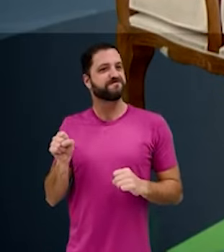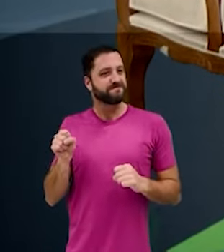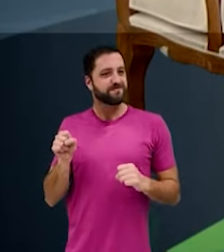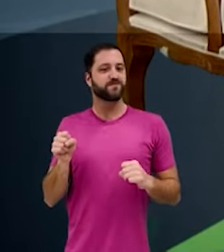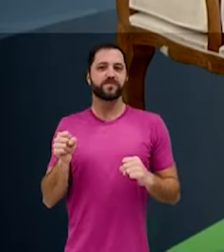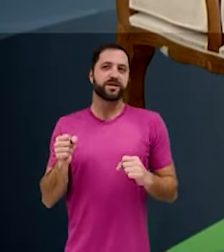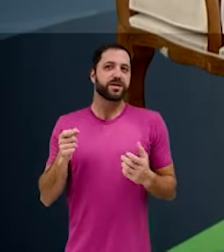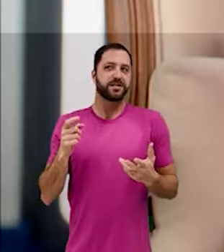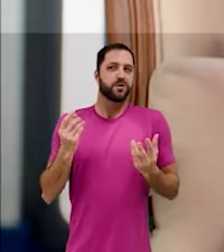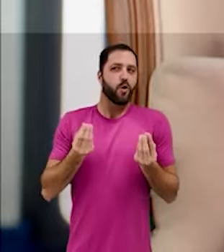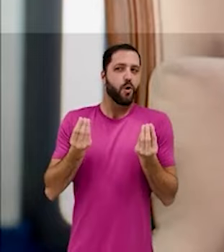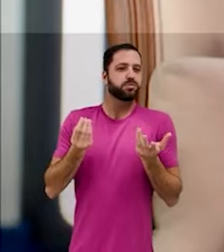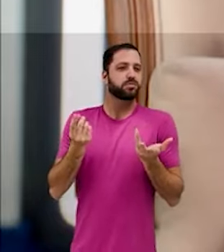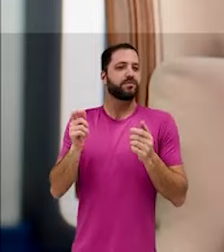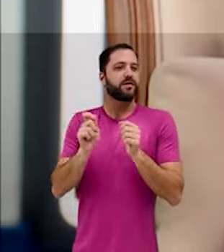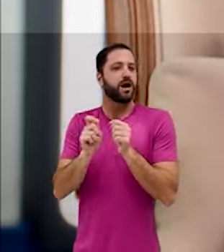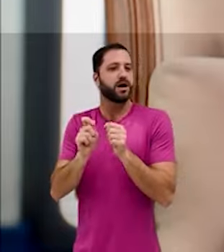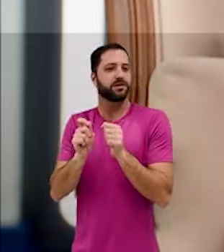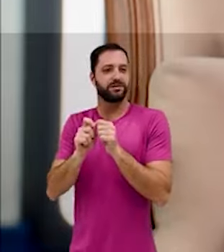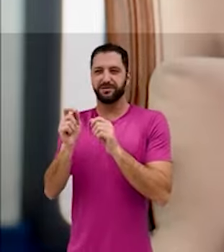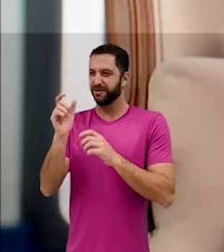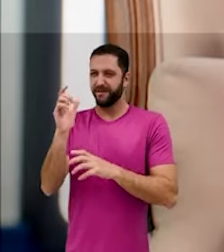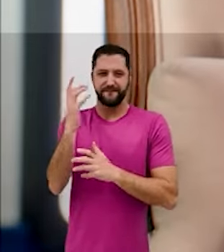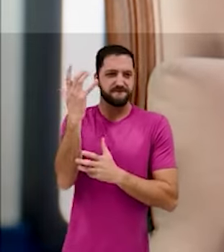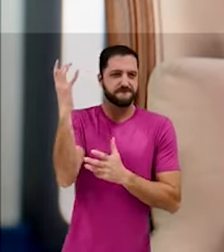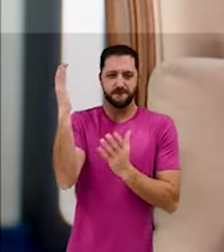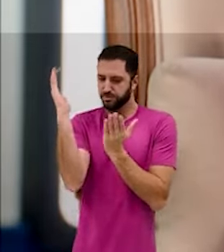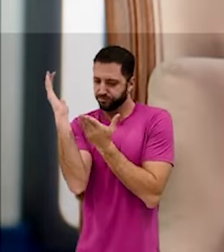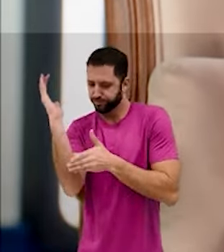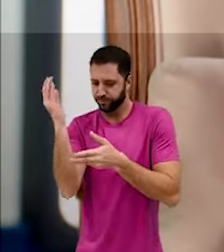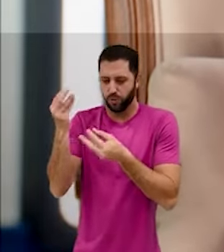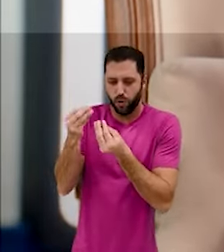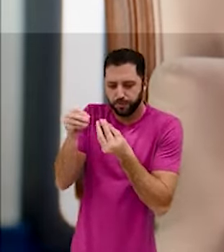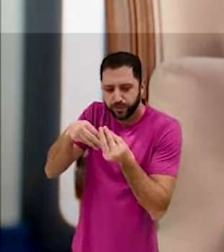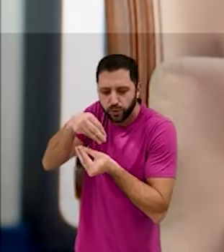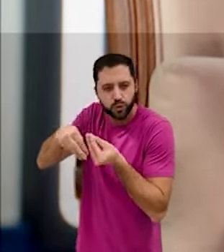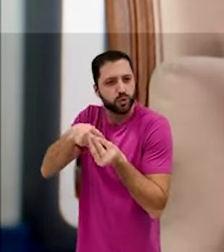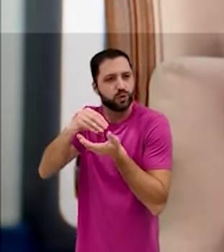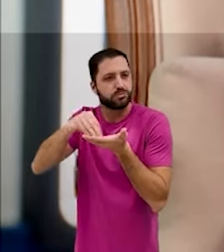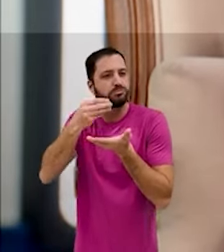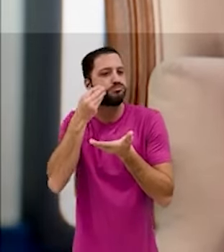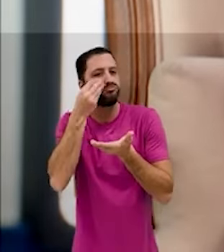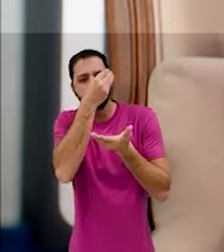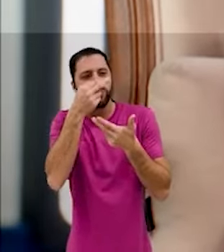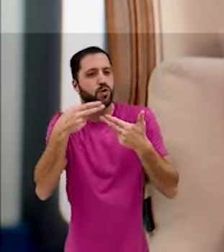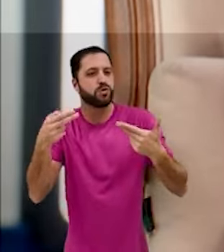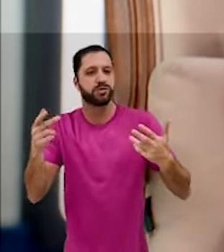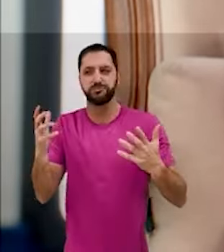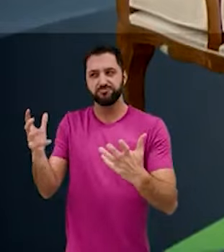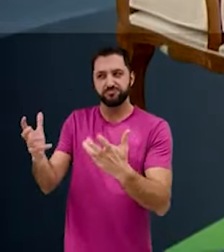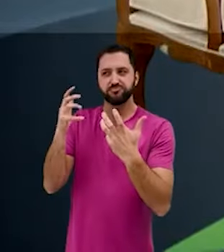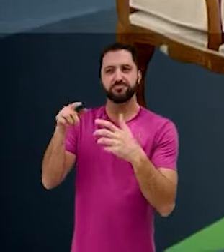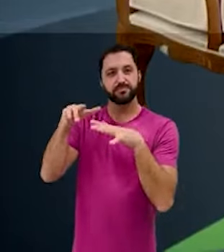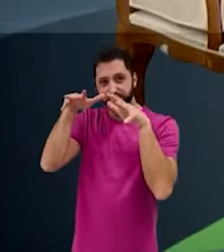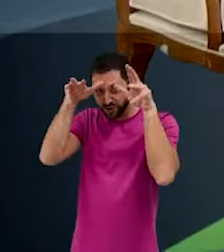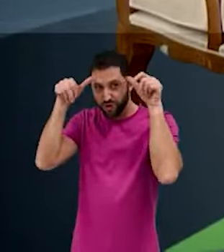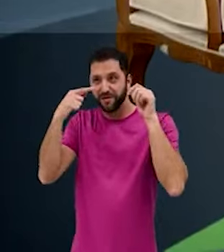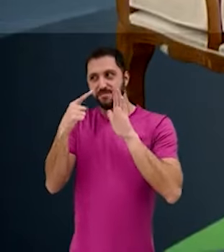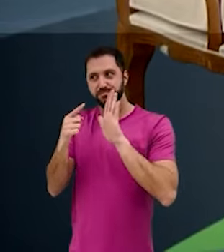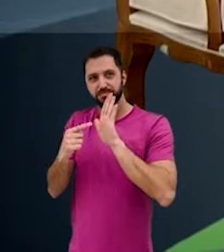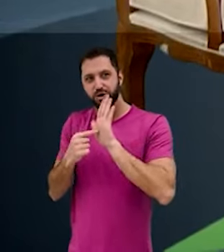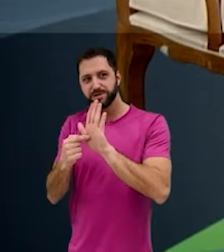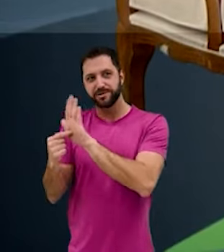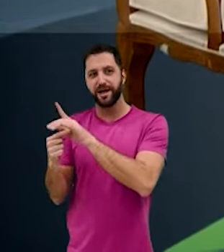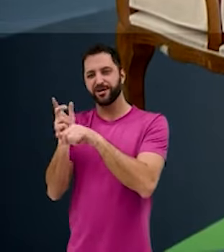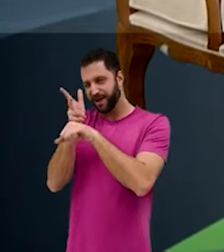para contar como são feitos os extratos dos produtos que as grandes indústrias da beleza usam e que agora elas estão